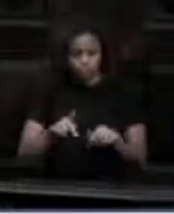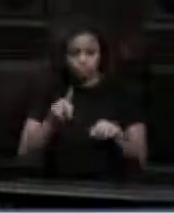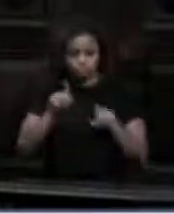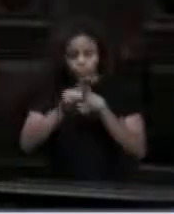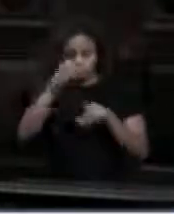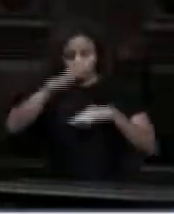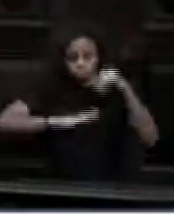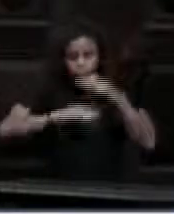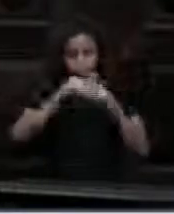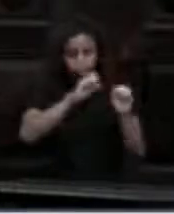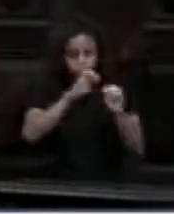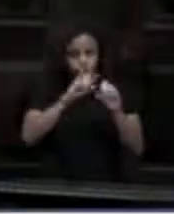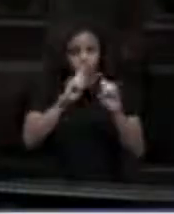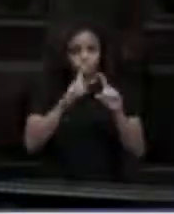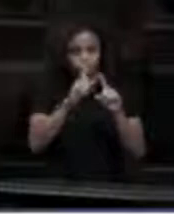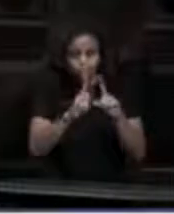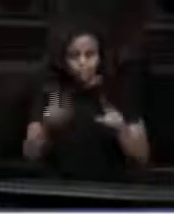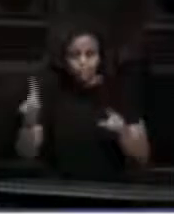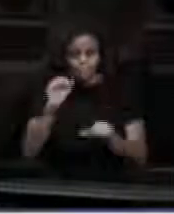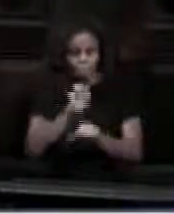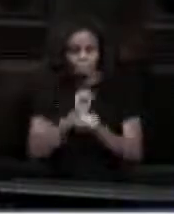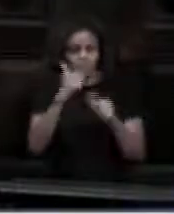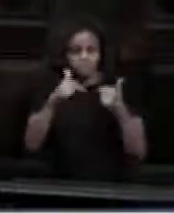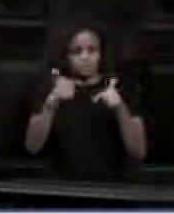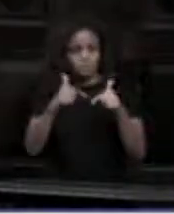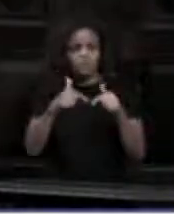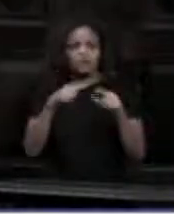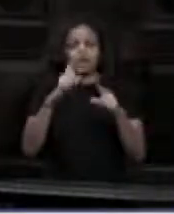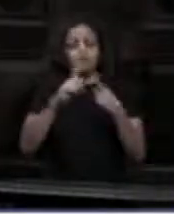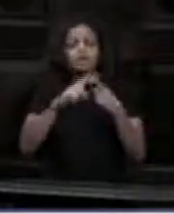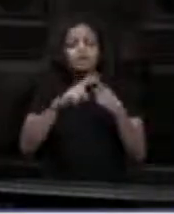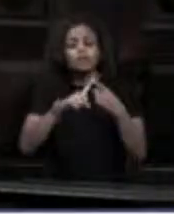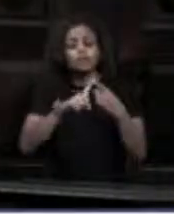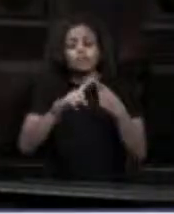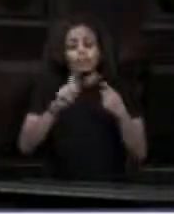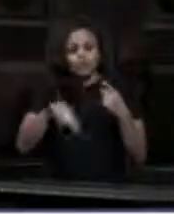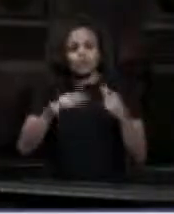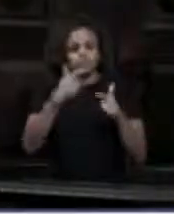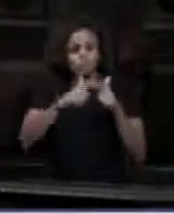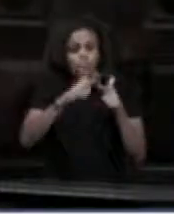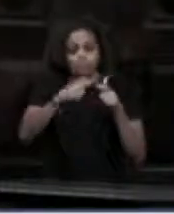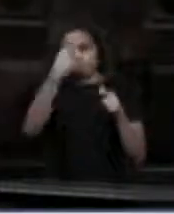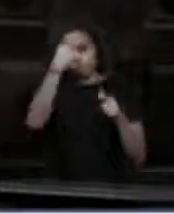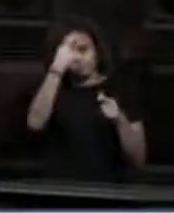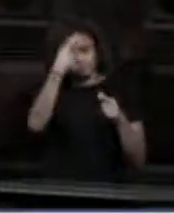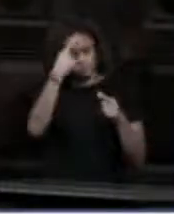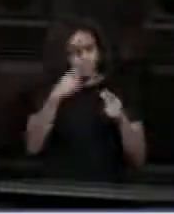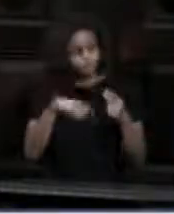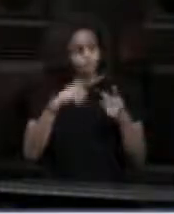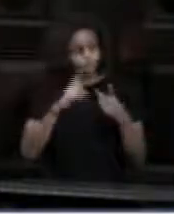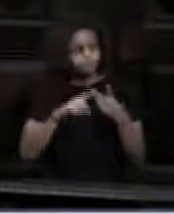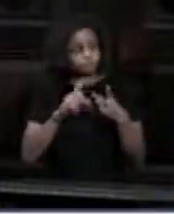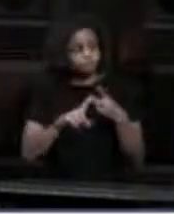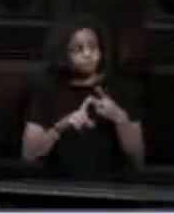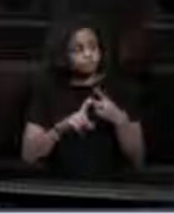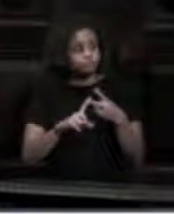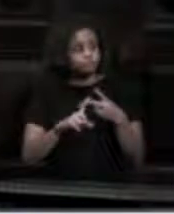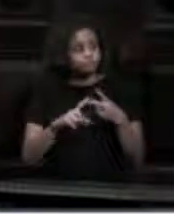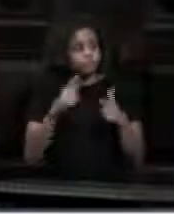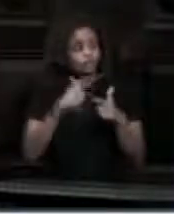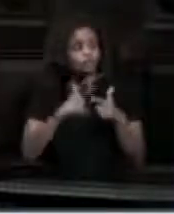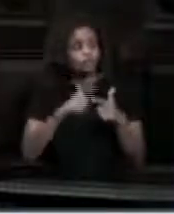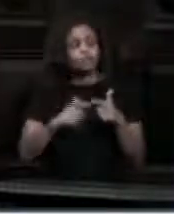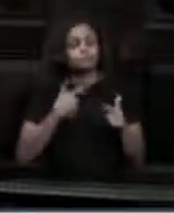primeiro lugar, problemas relacionados à saúde mental e, em segundo lugar, problemas relacionados às